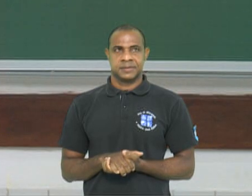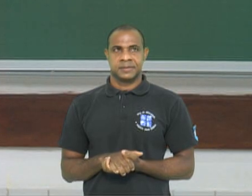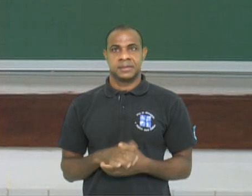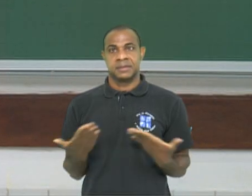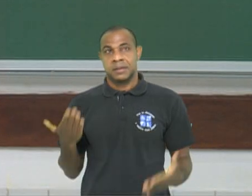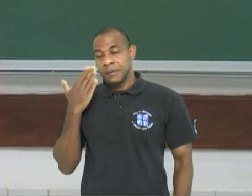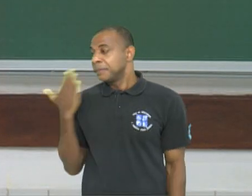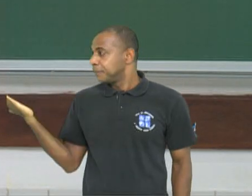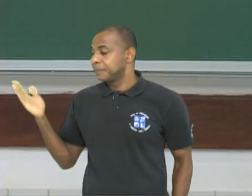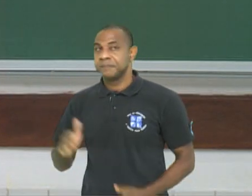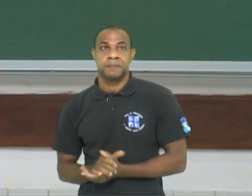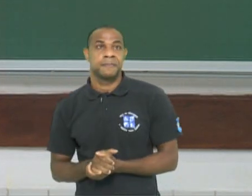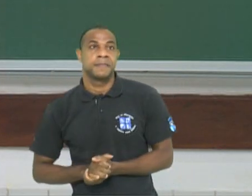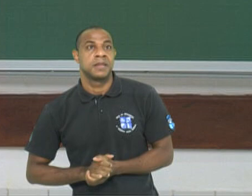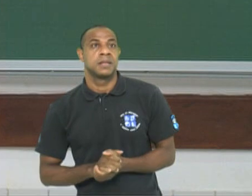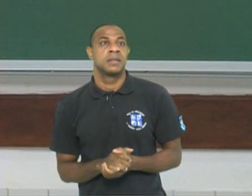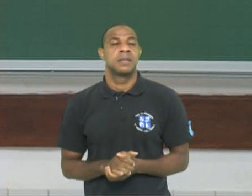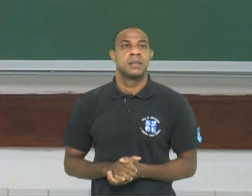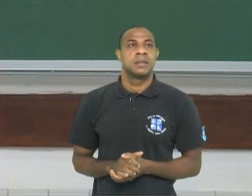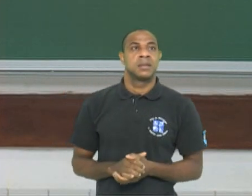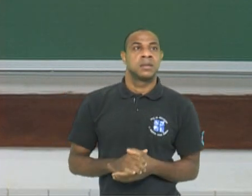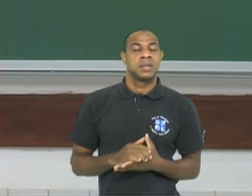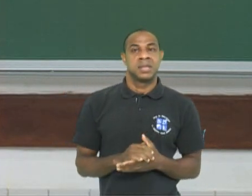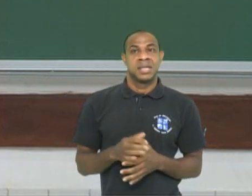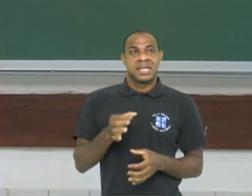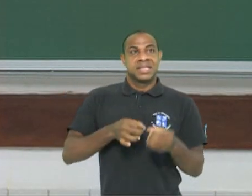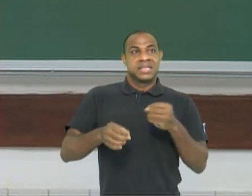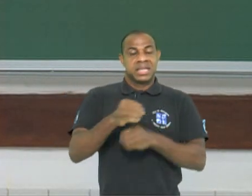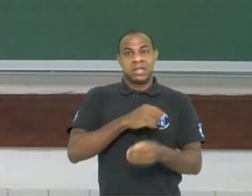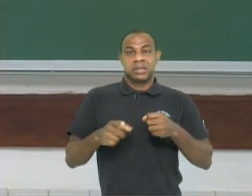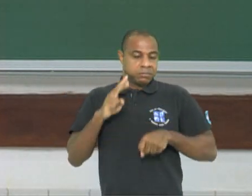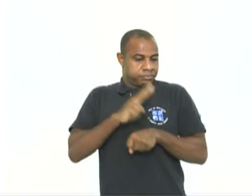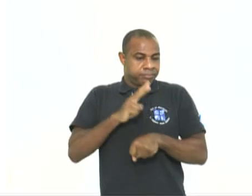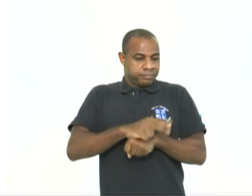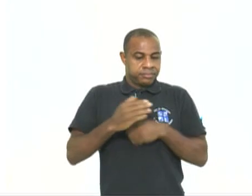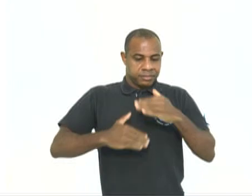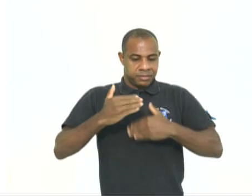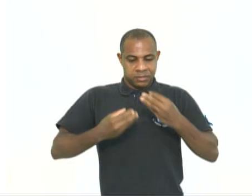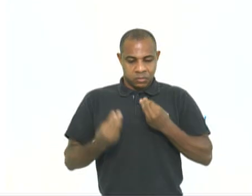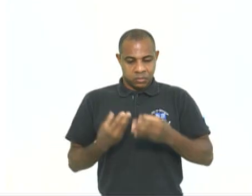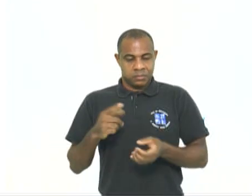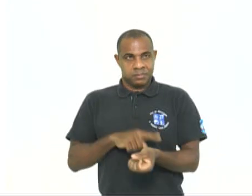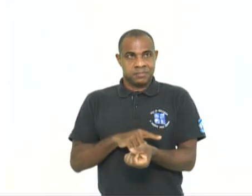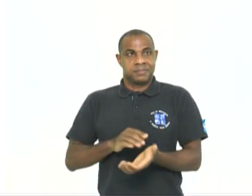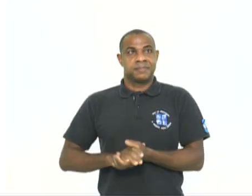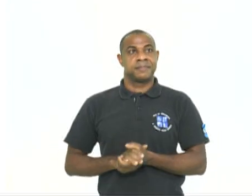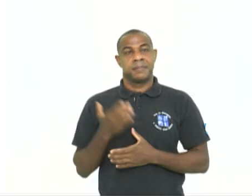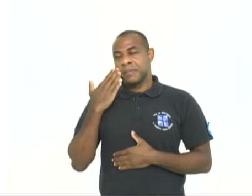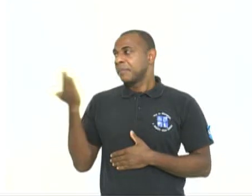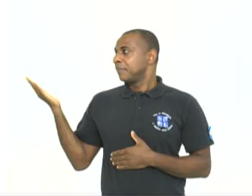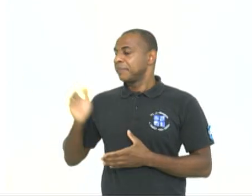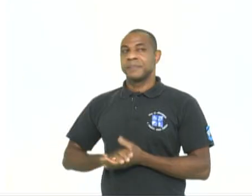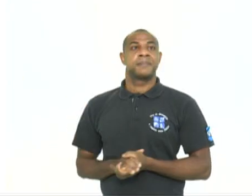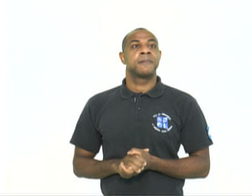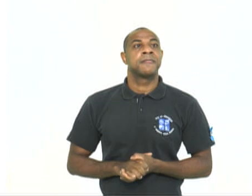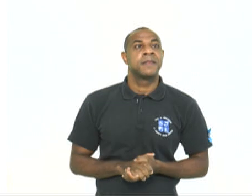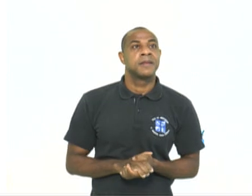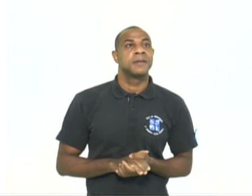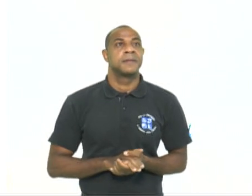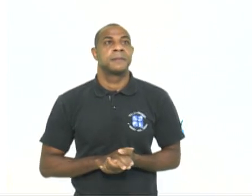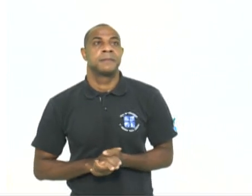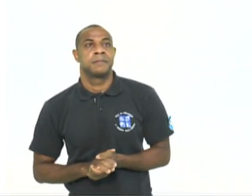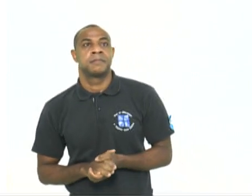Então vamos lá, gente. Células que desempenham função de defesa, os leucócitos, como a gente estava vendo ali. Muito bem. Eles podem ser classificados